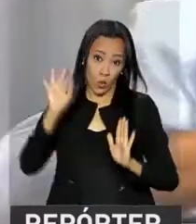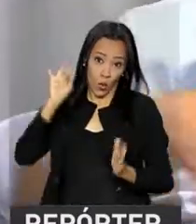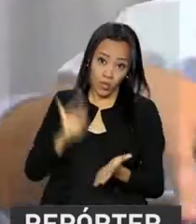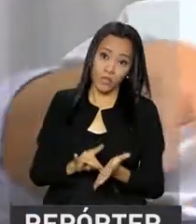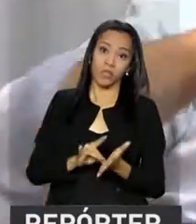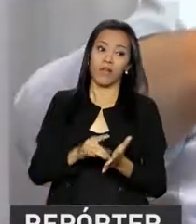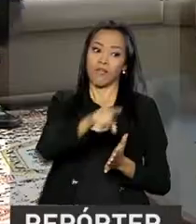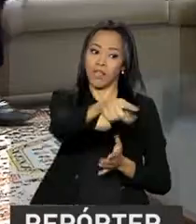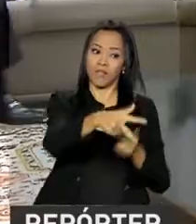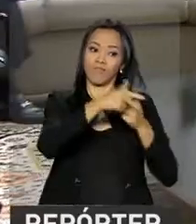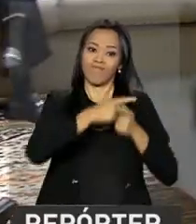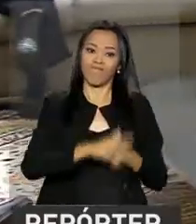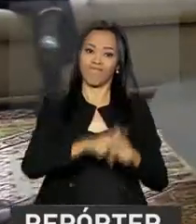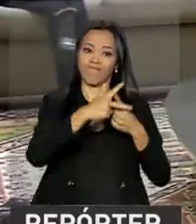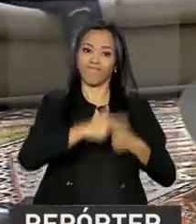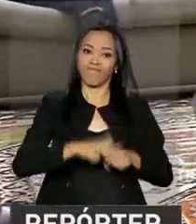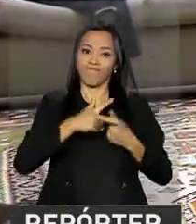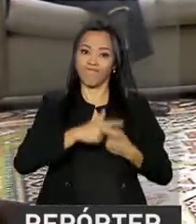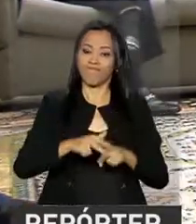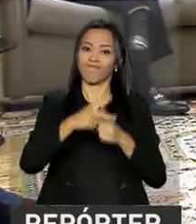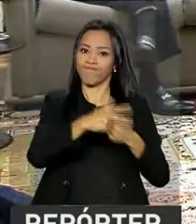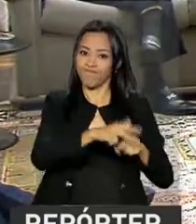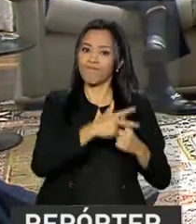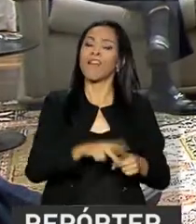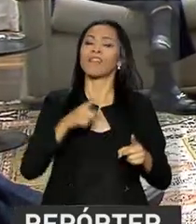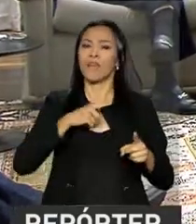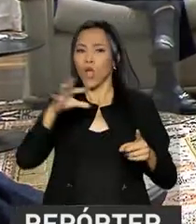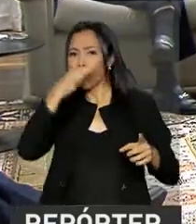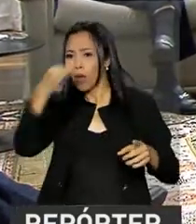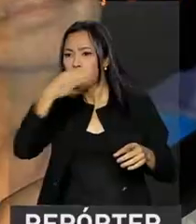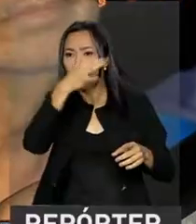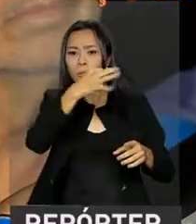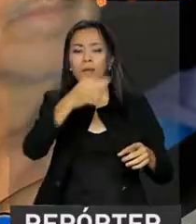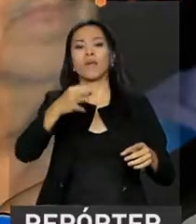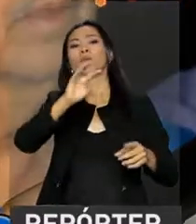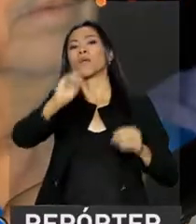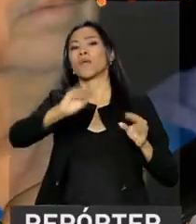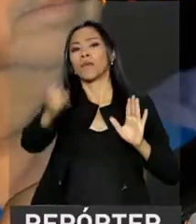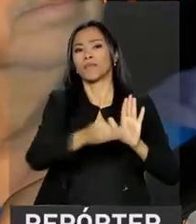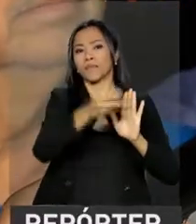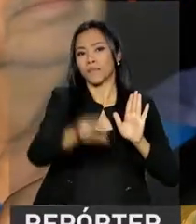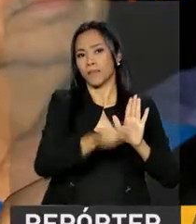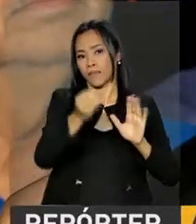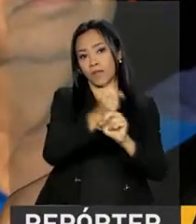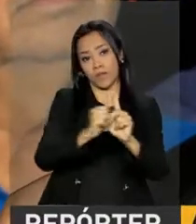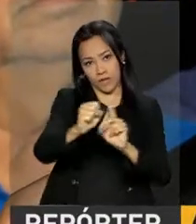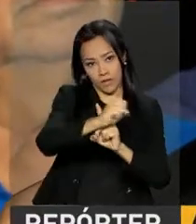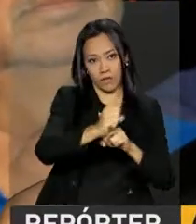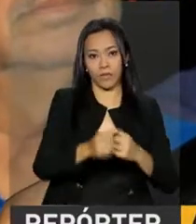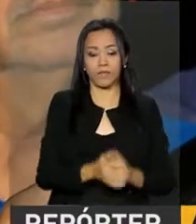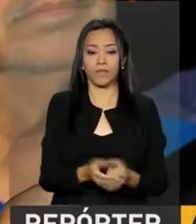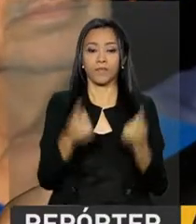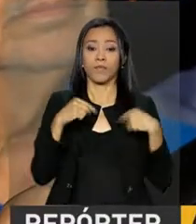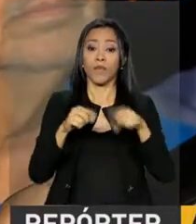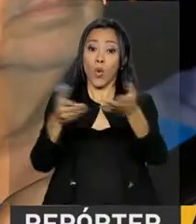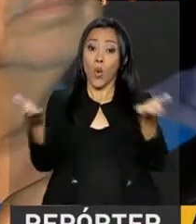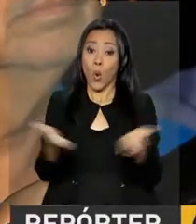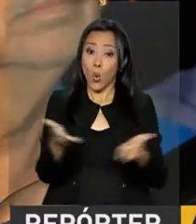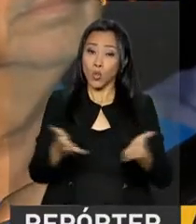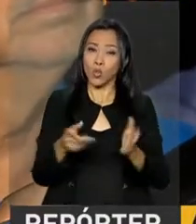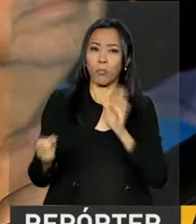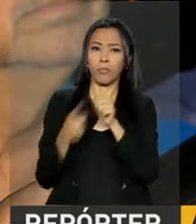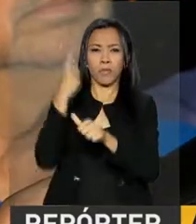pelos parlamentares contam com a participação da sociedade hoje o que nós temos é um projecto que já não é mais aquele